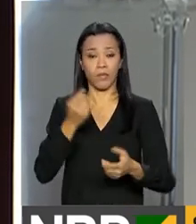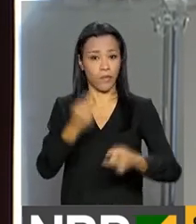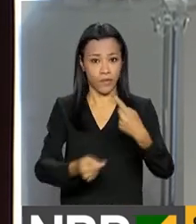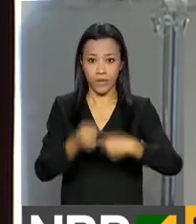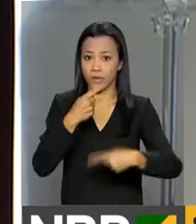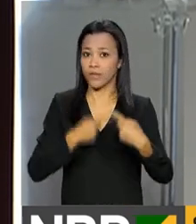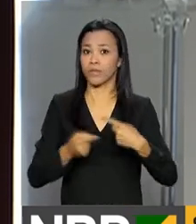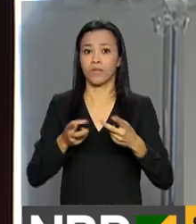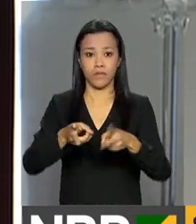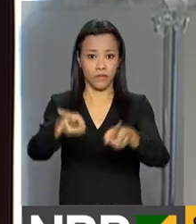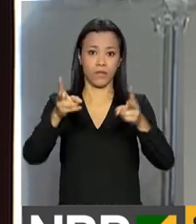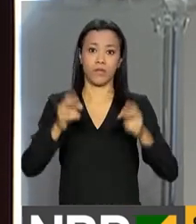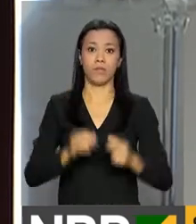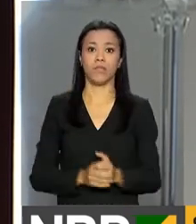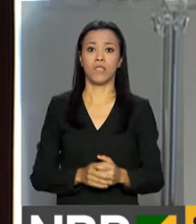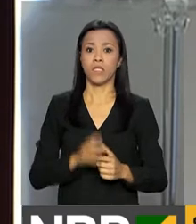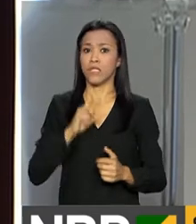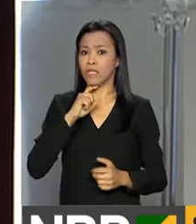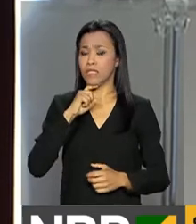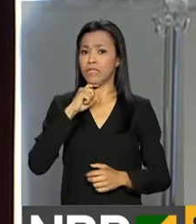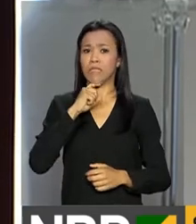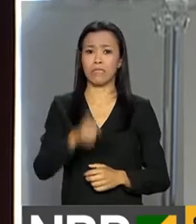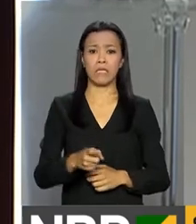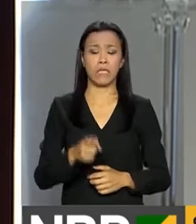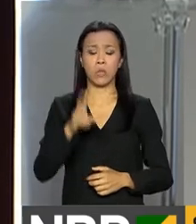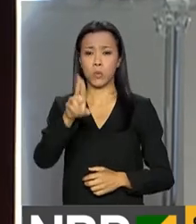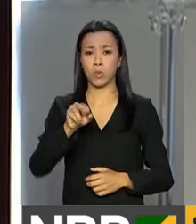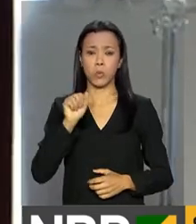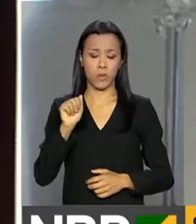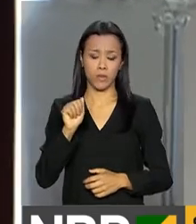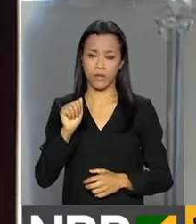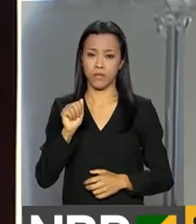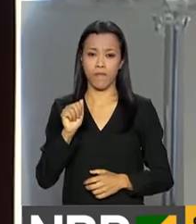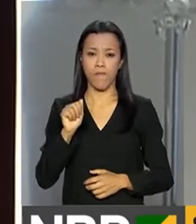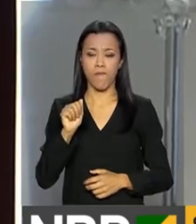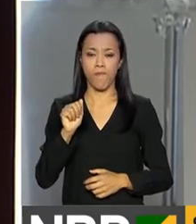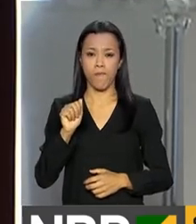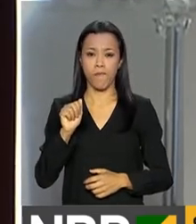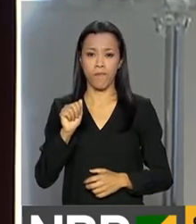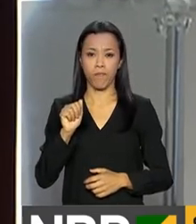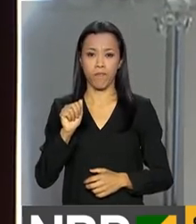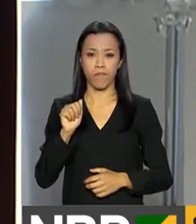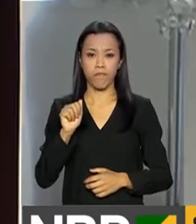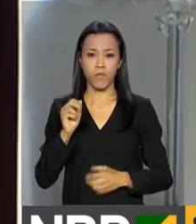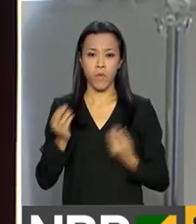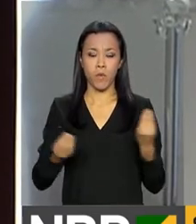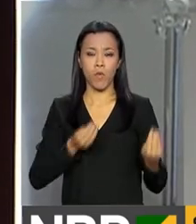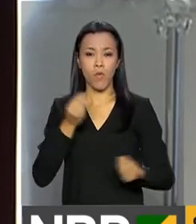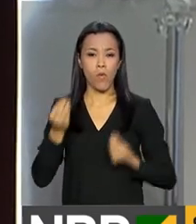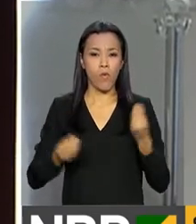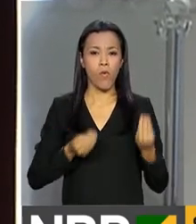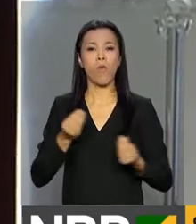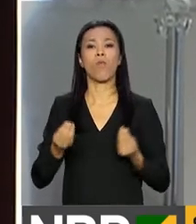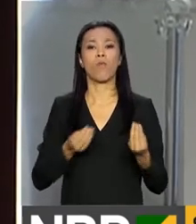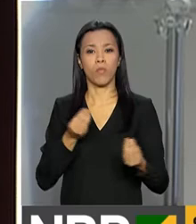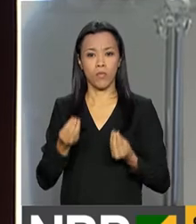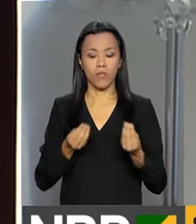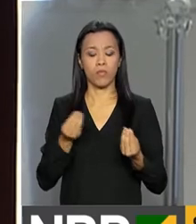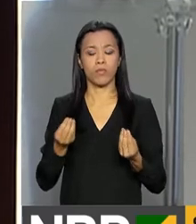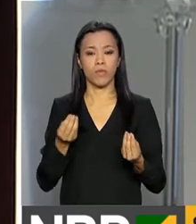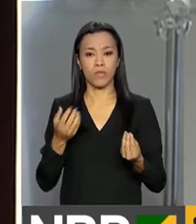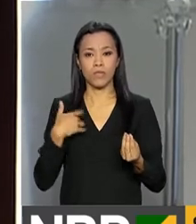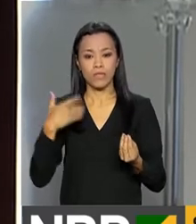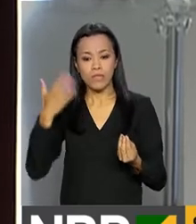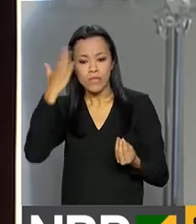tudo e ninguém nunca fez conta de como atender a tantas demandas